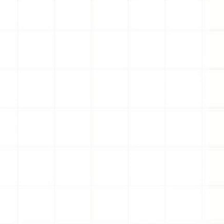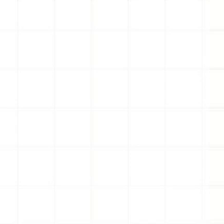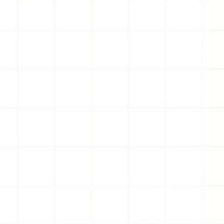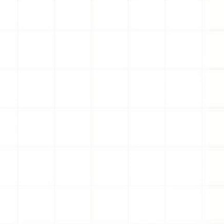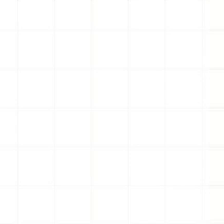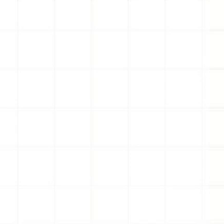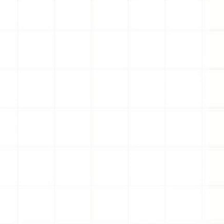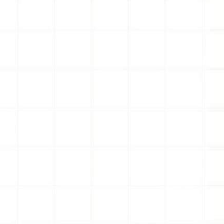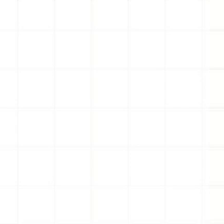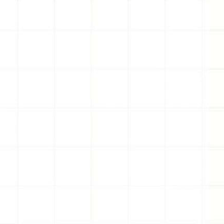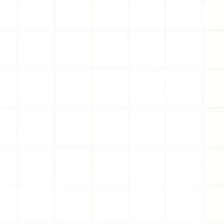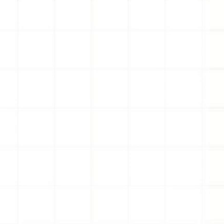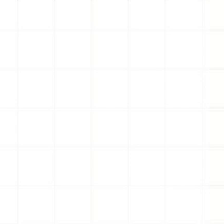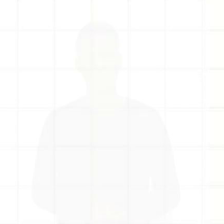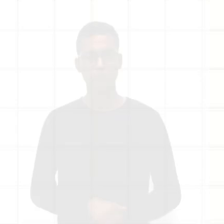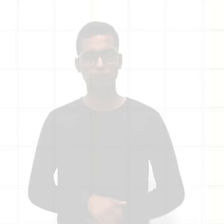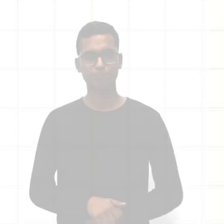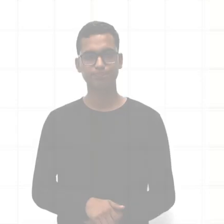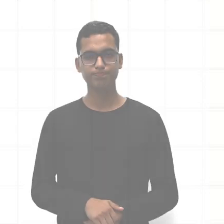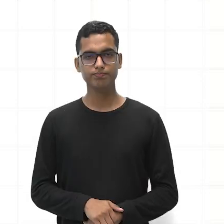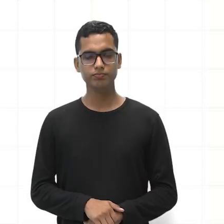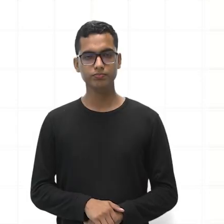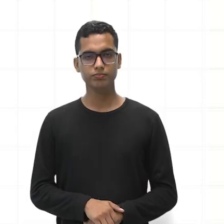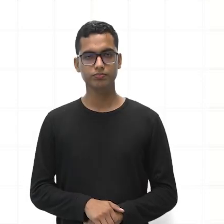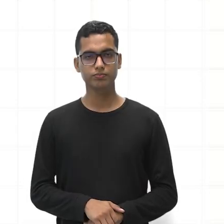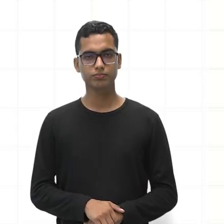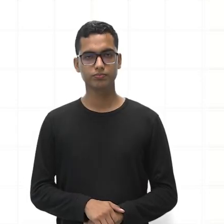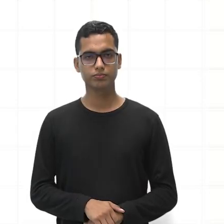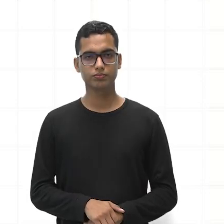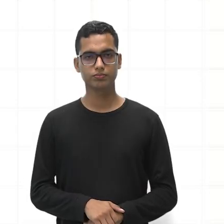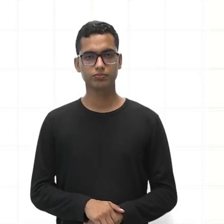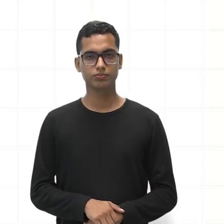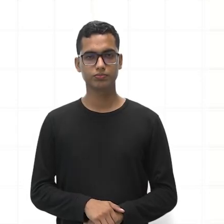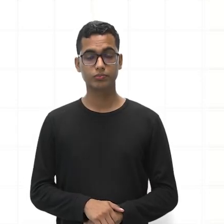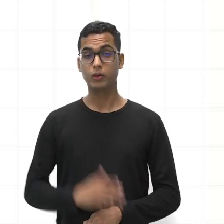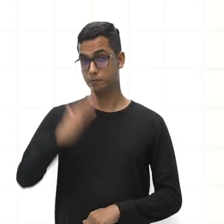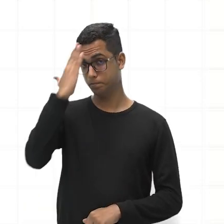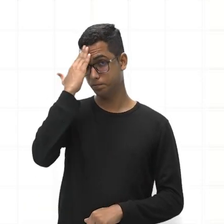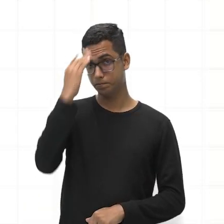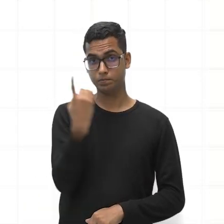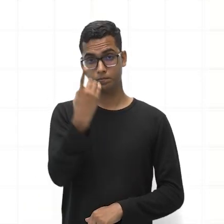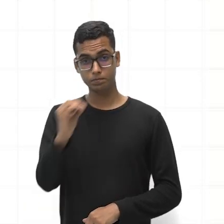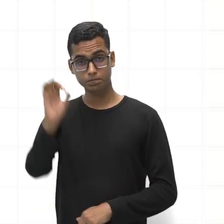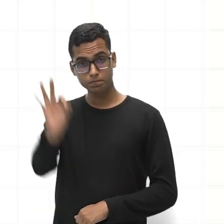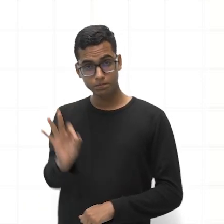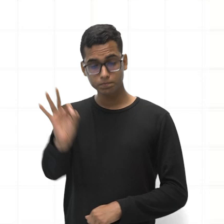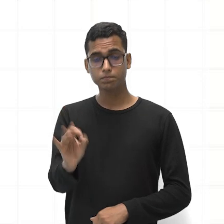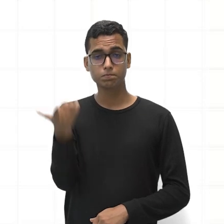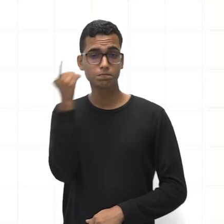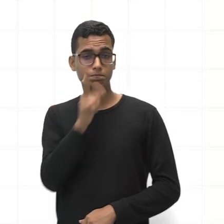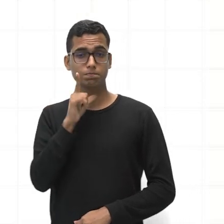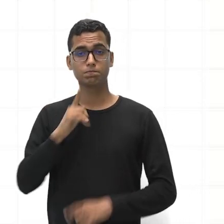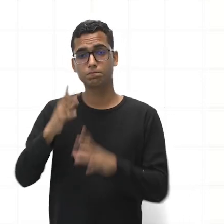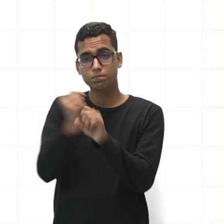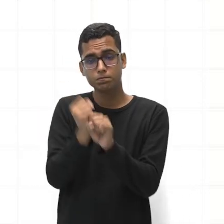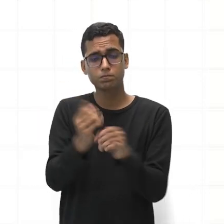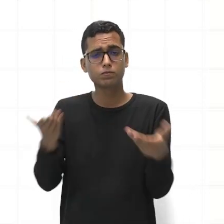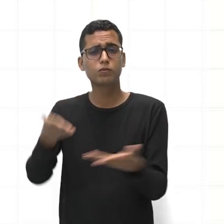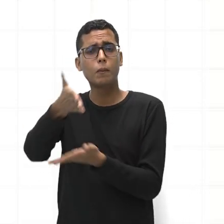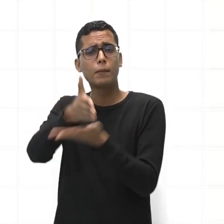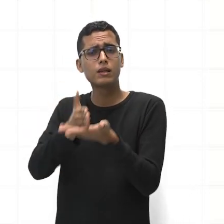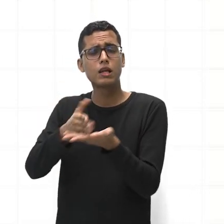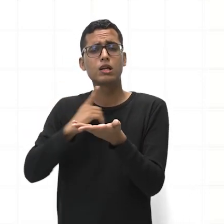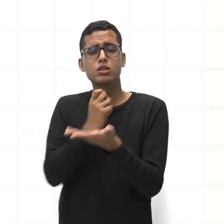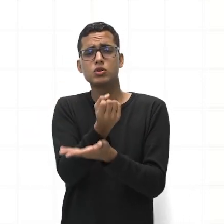né? Vai dar 55. Aí multiplicaria isso daqui mais 5%. Qual é a metade de